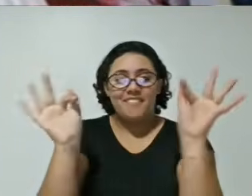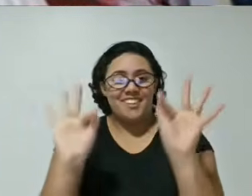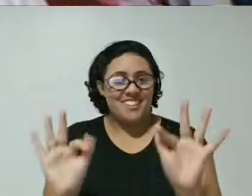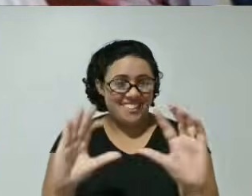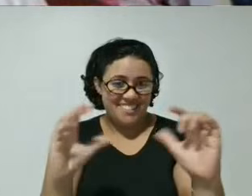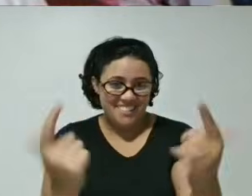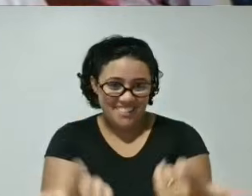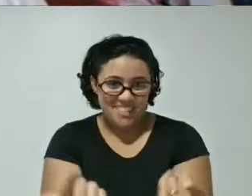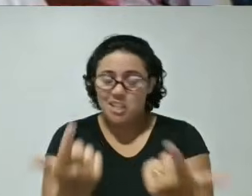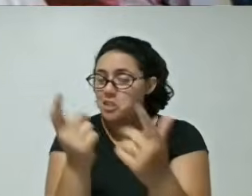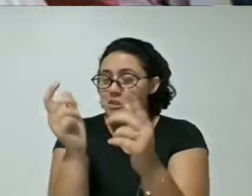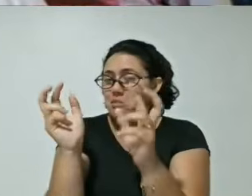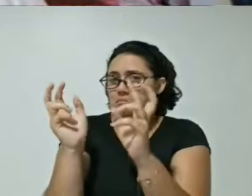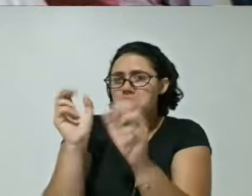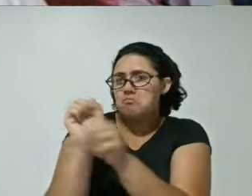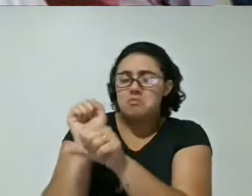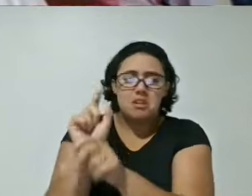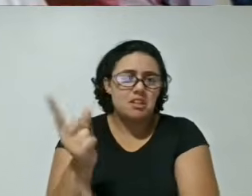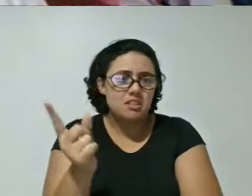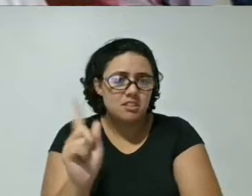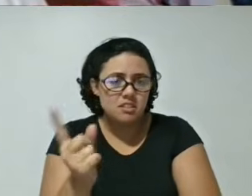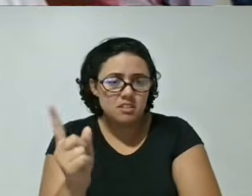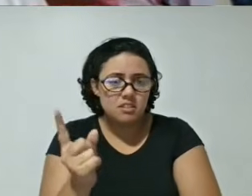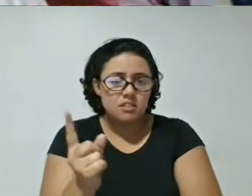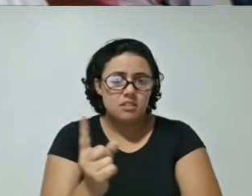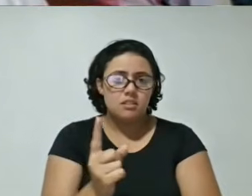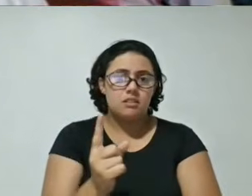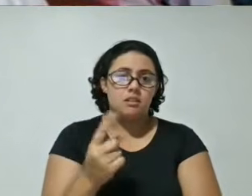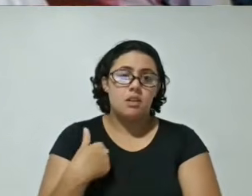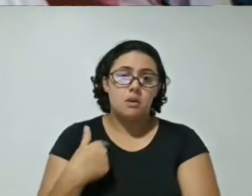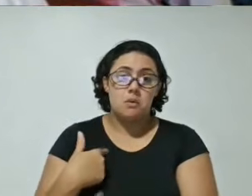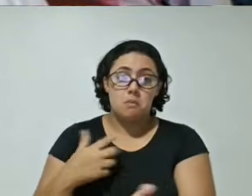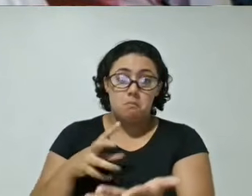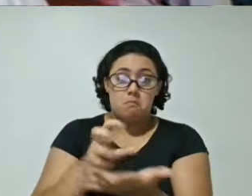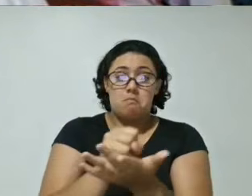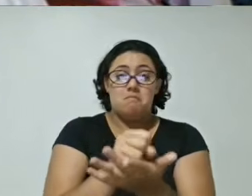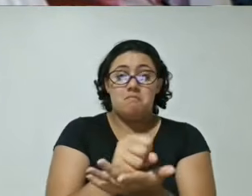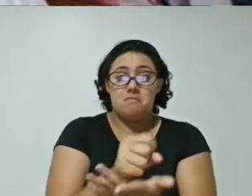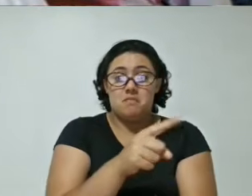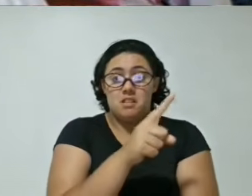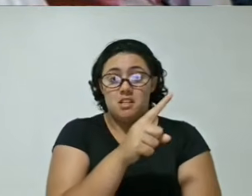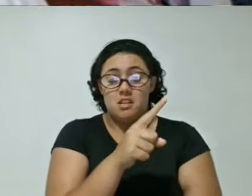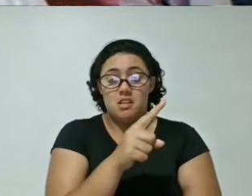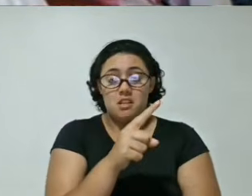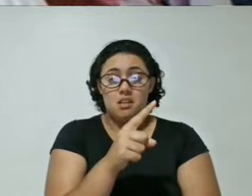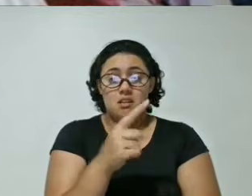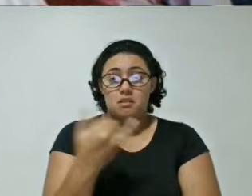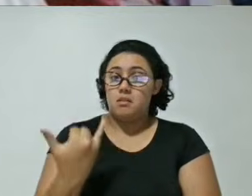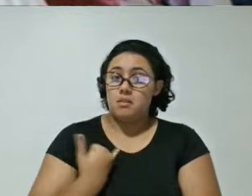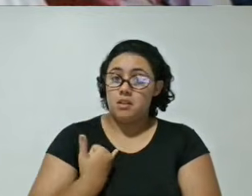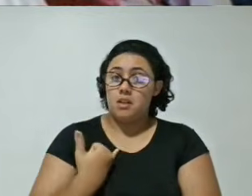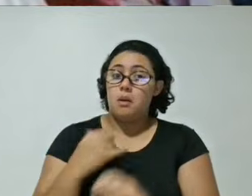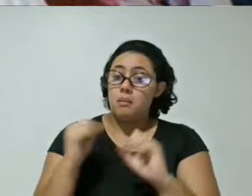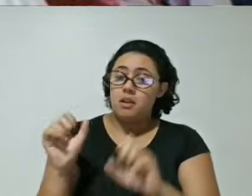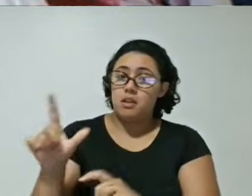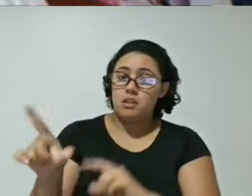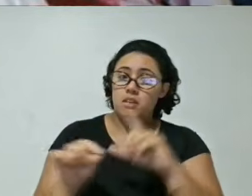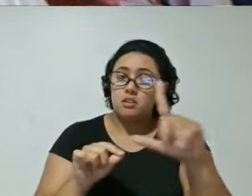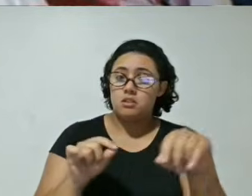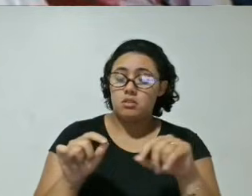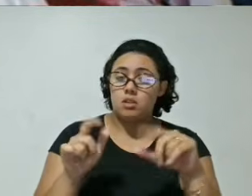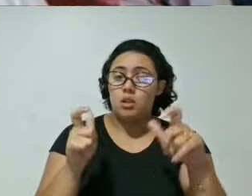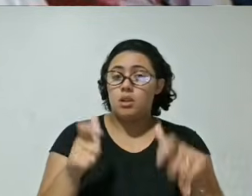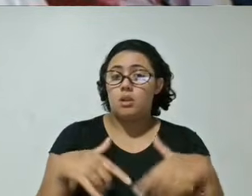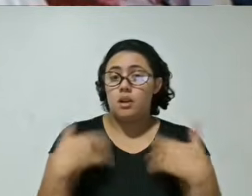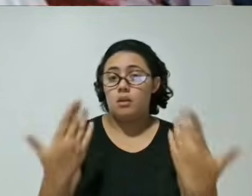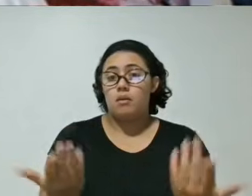Não esperava isso. Fui tomar posse. Quando fui tomar posse, me disseram que eu podia escolher o equipamento que eu ia, porque eu tinha sido melhor